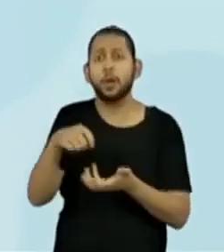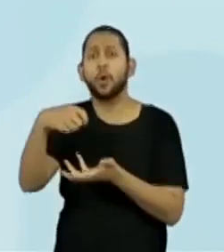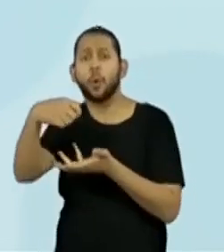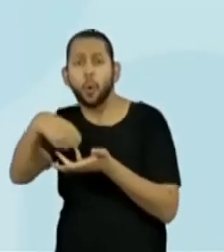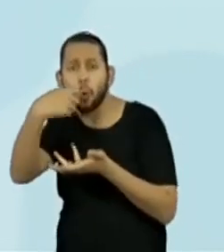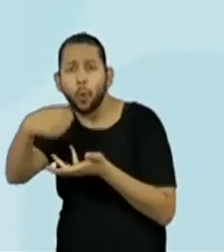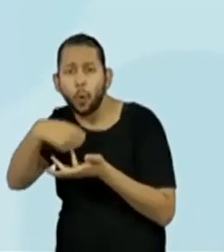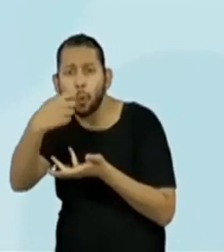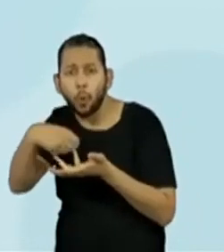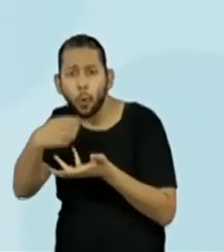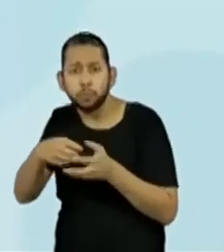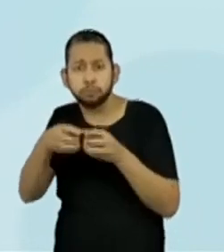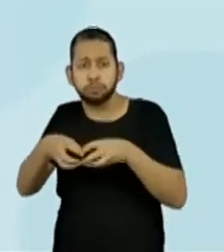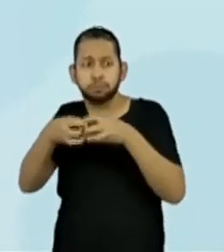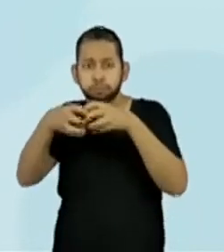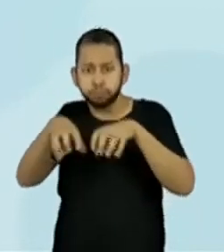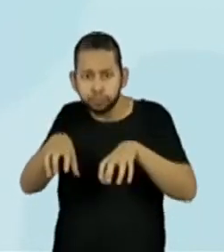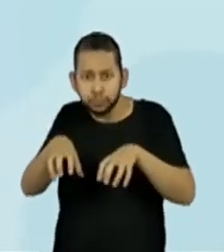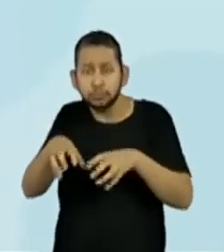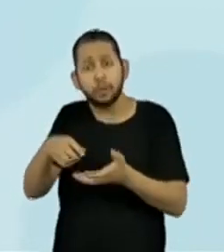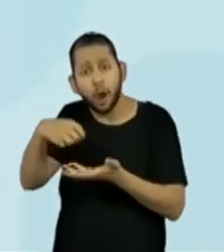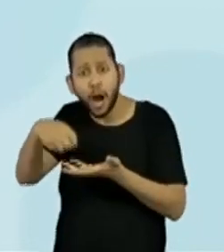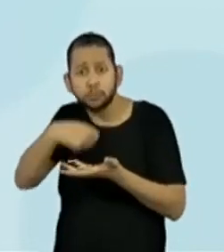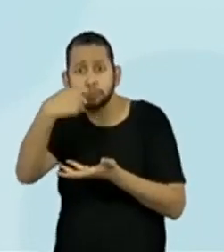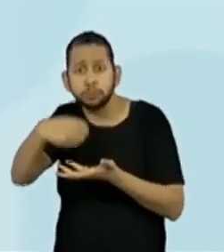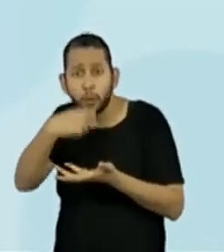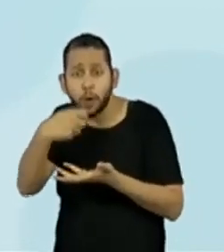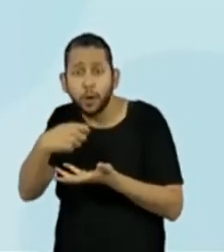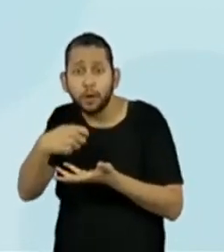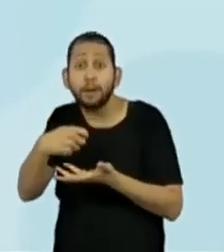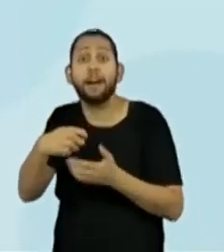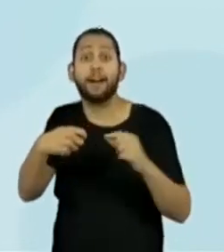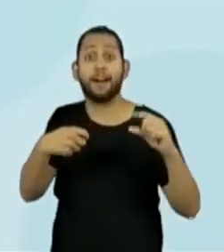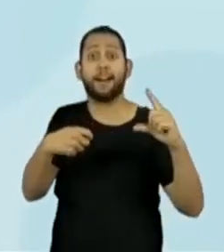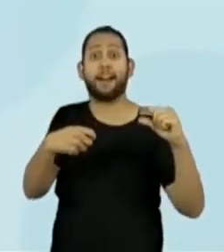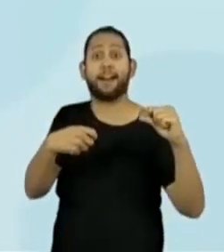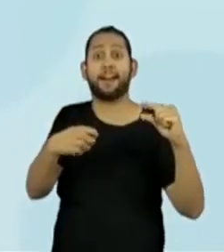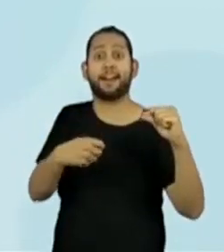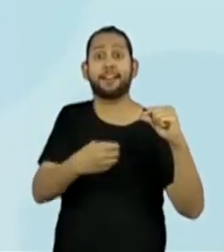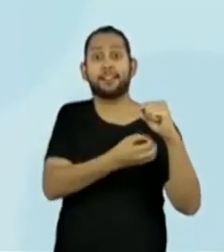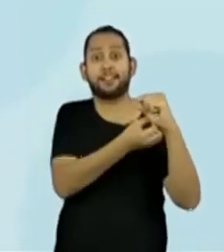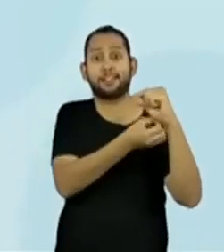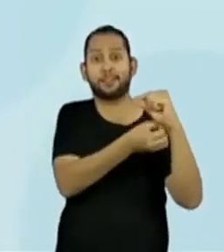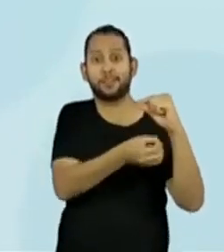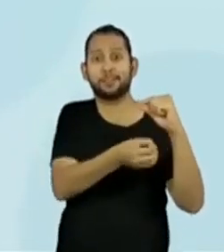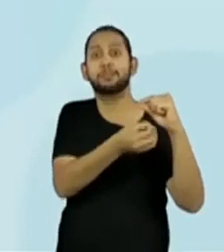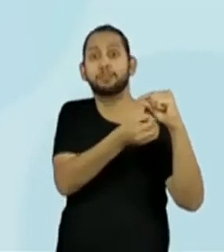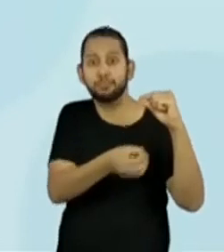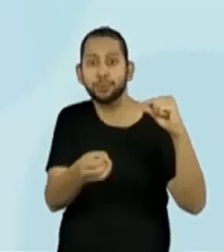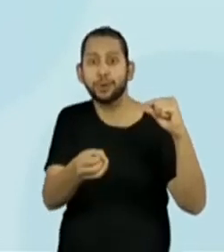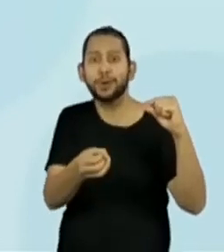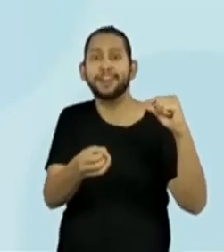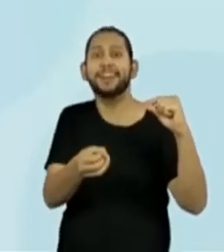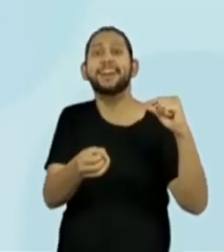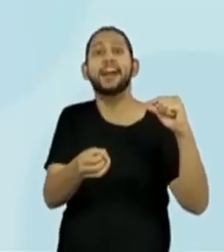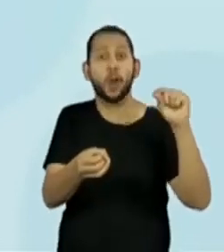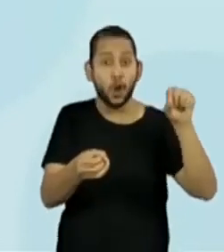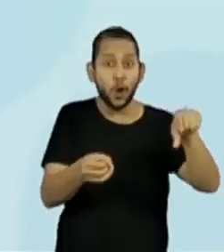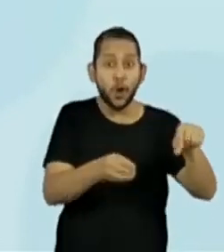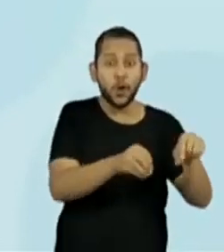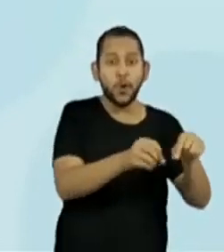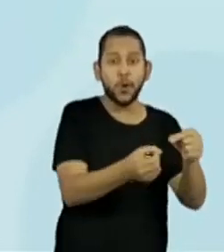estamos adquirindo a energia que a galinha adquiriu ao se alimentar do